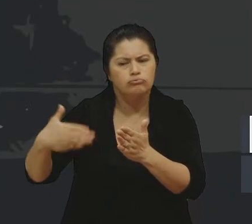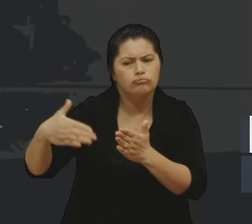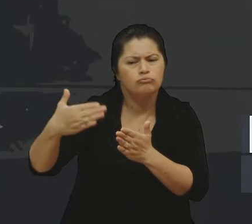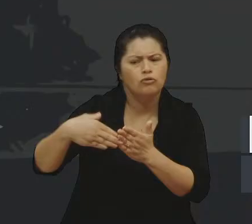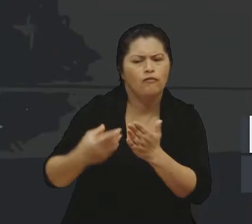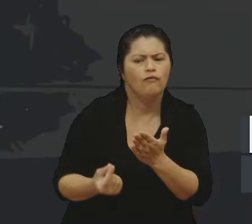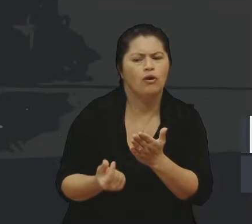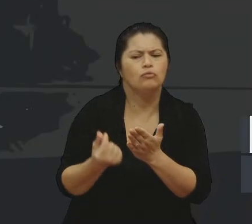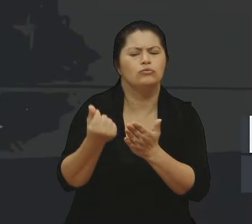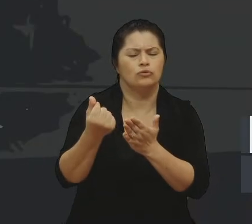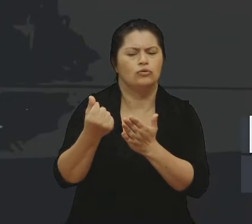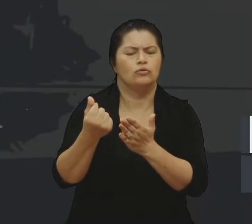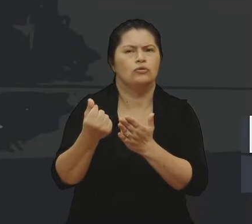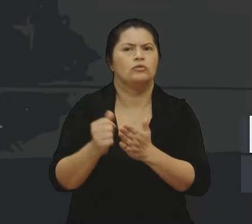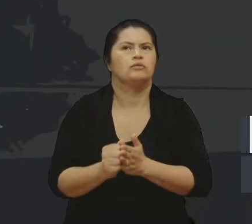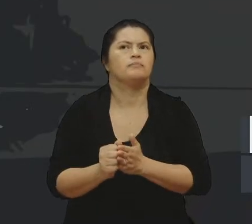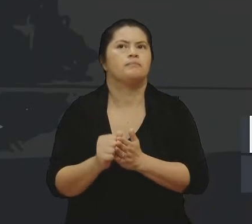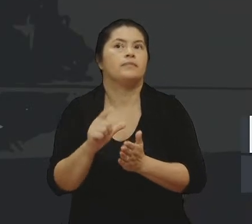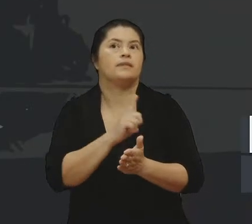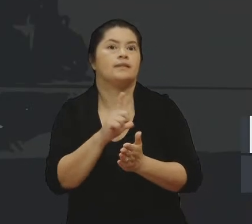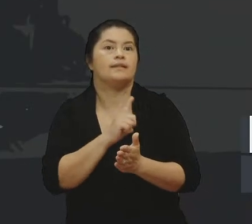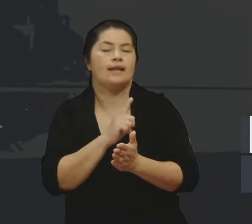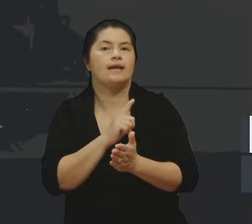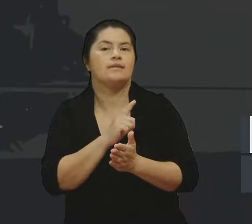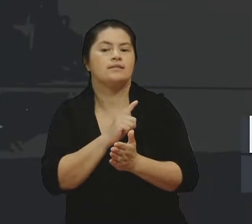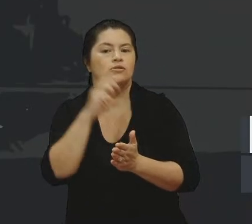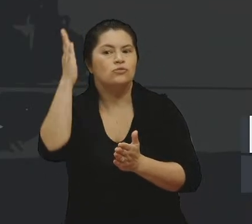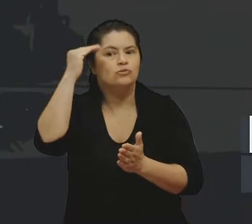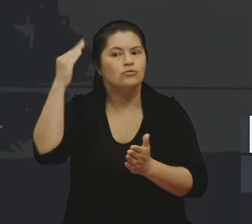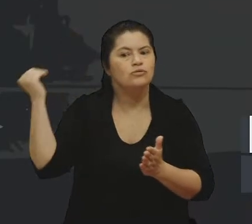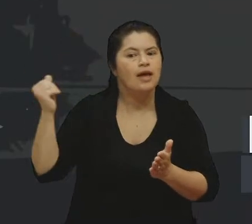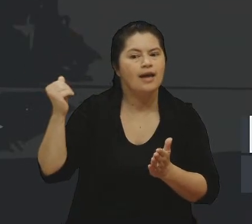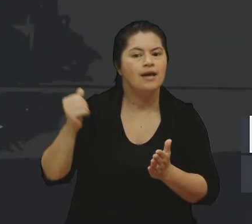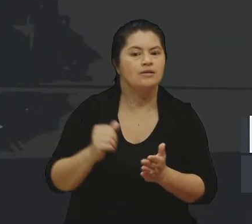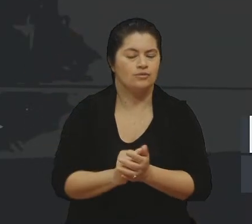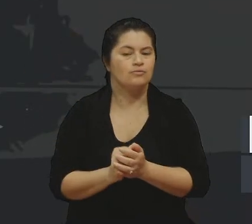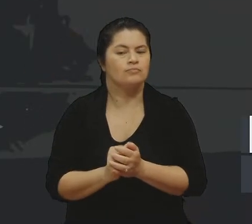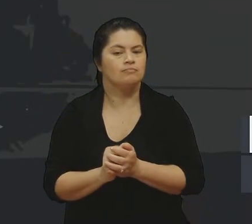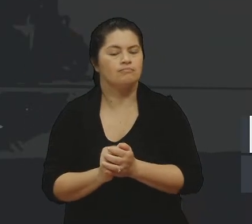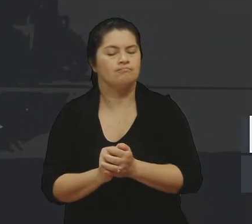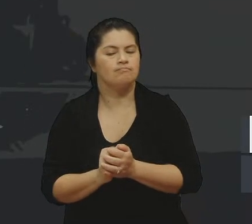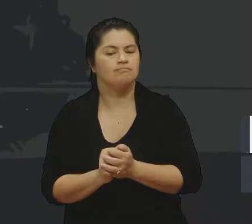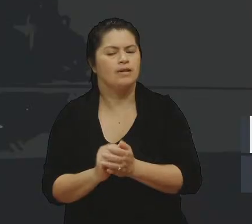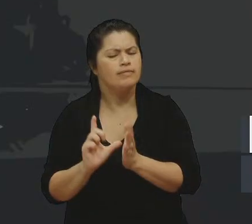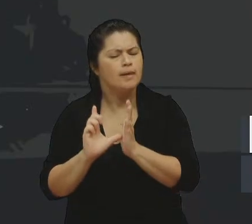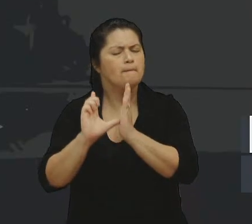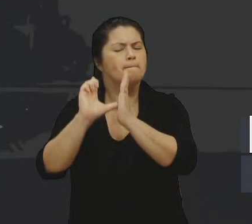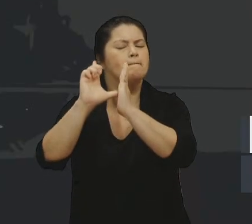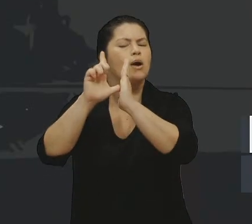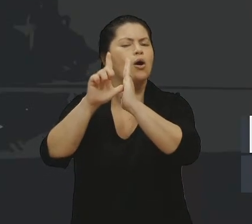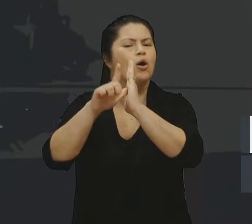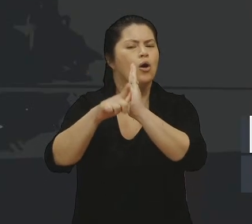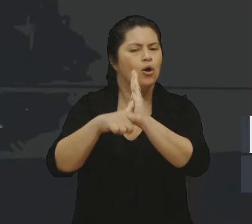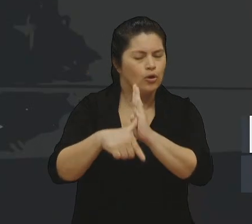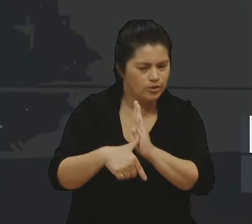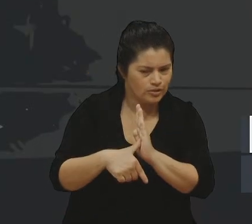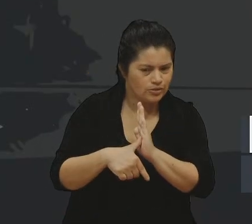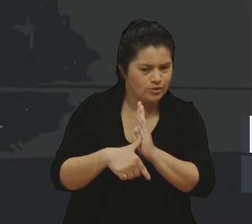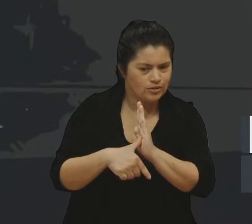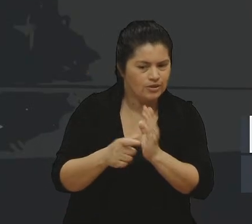fartura, que obteve sucesso e êxito, bem-sucedido. Depois disso, ele vai botar que gera